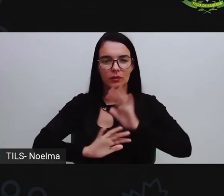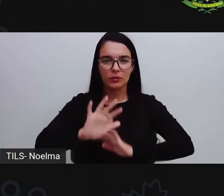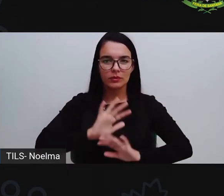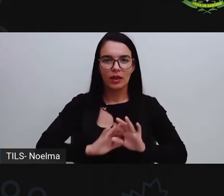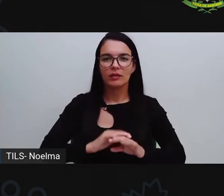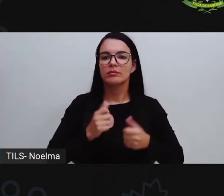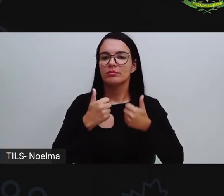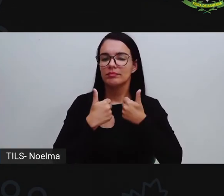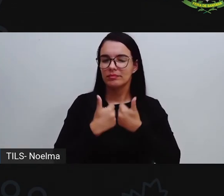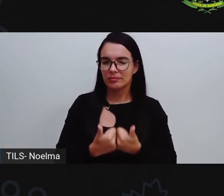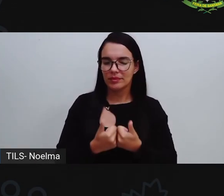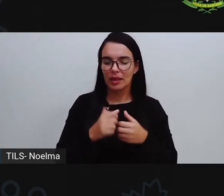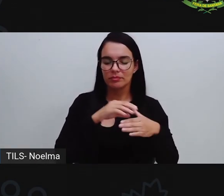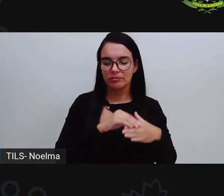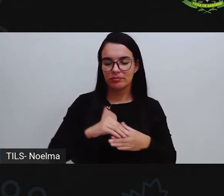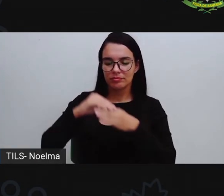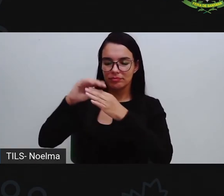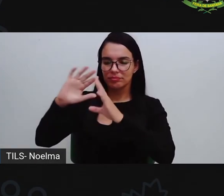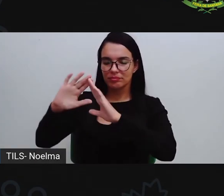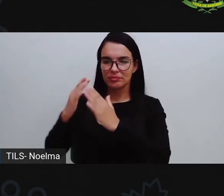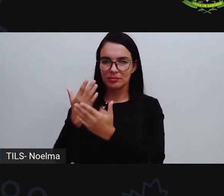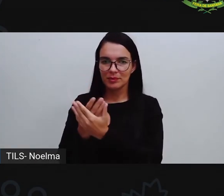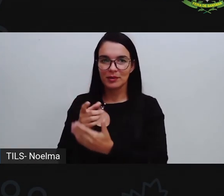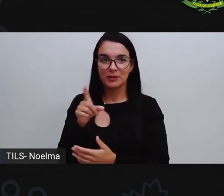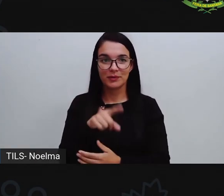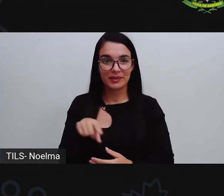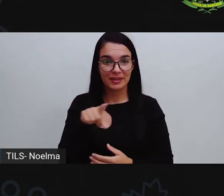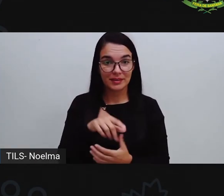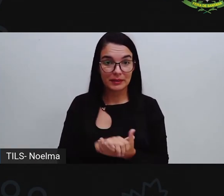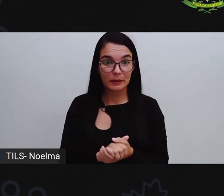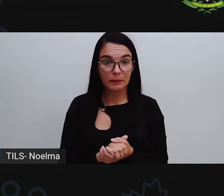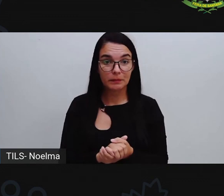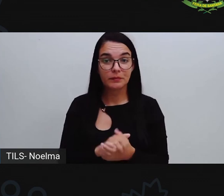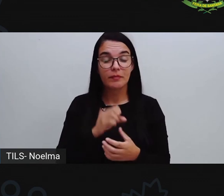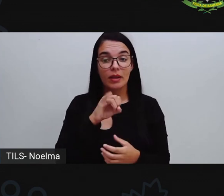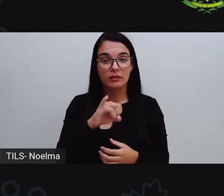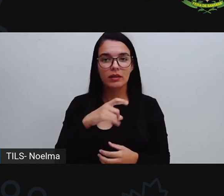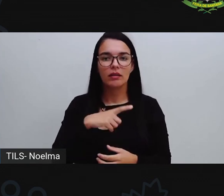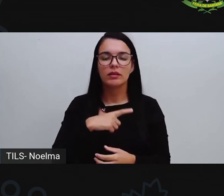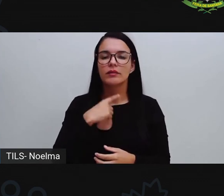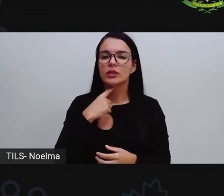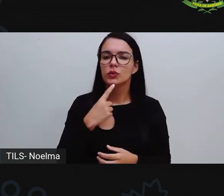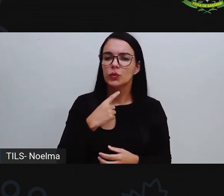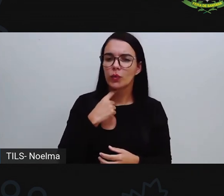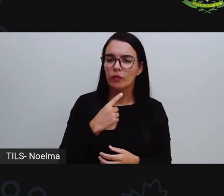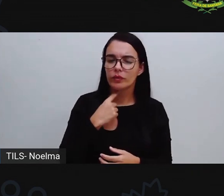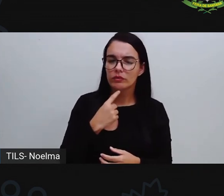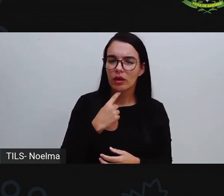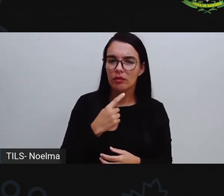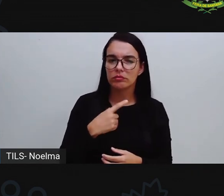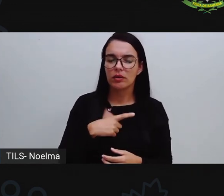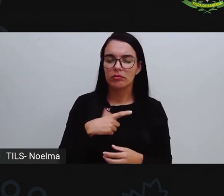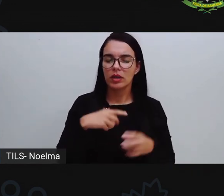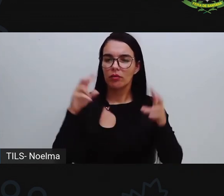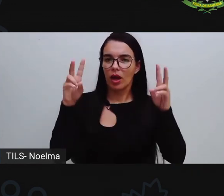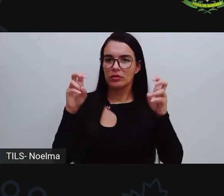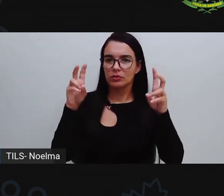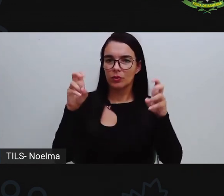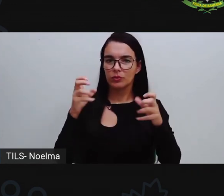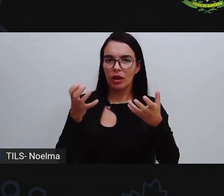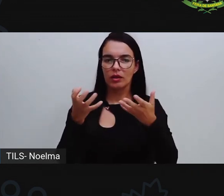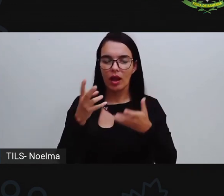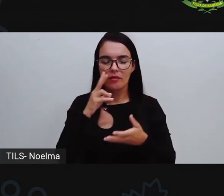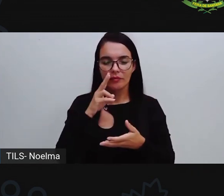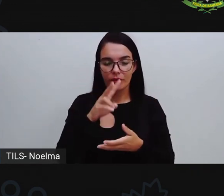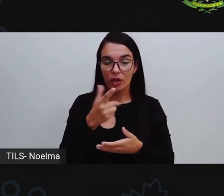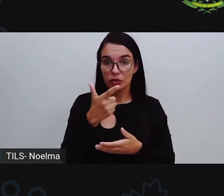muito capricho, que deverão ser devolvidas às escolas de vocês. Se vocês sentirem qualquer dúvida em relação a esse assunto, quiserem